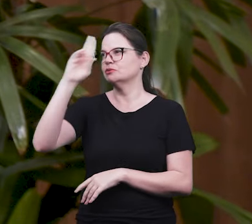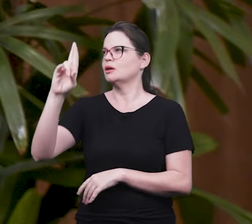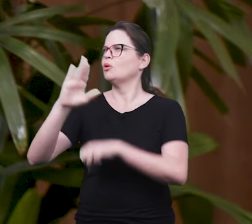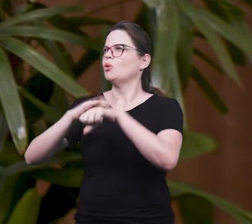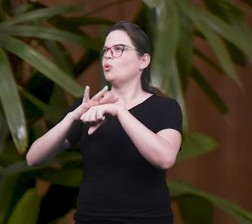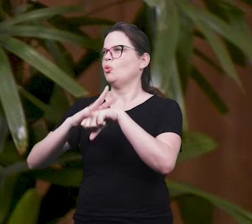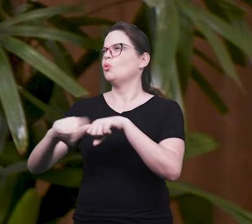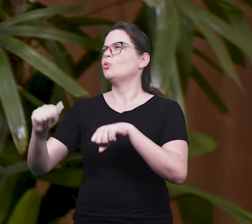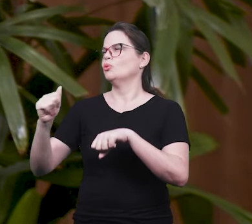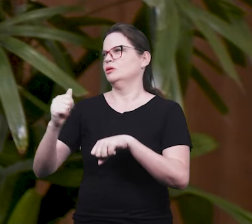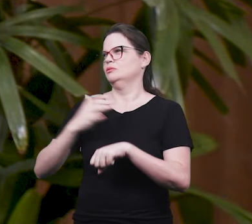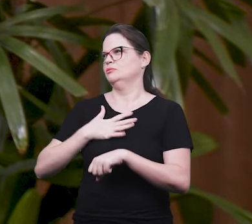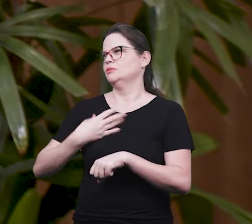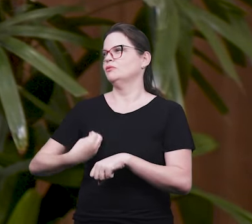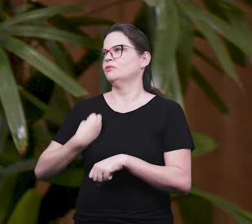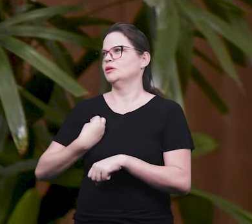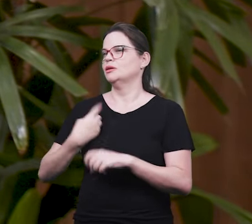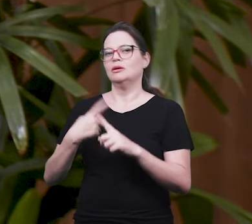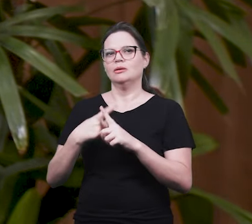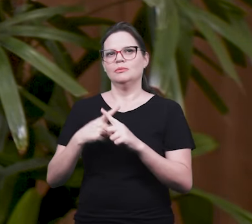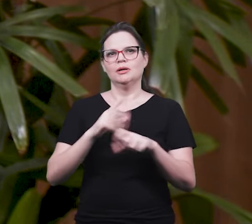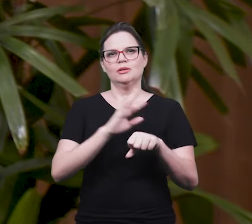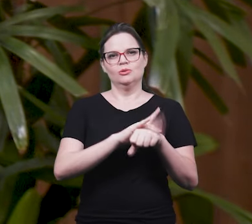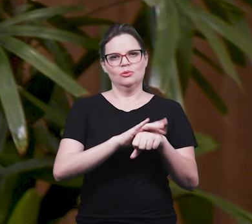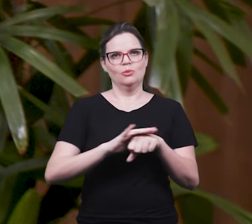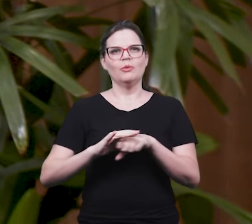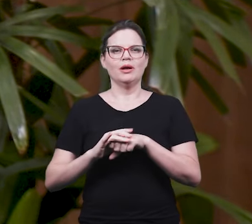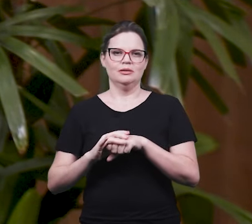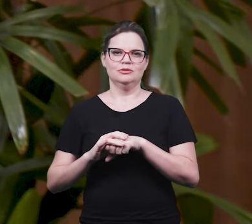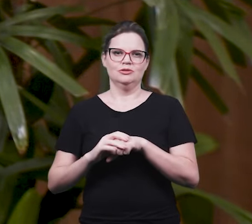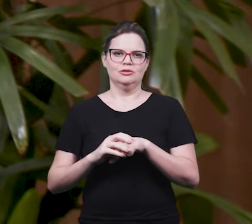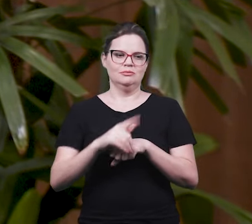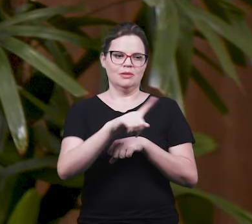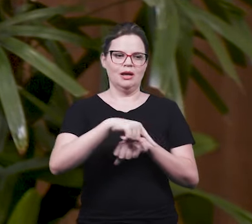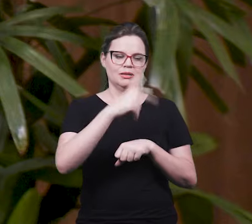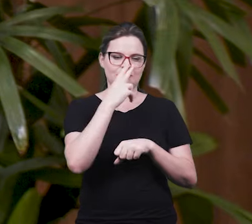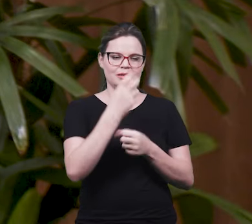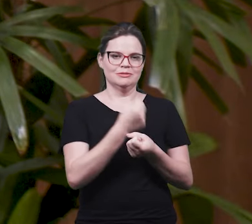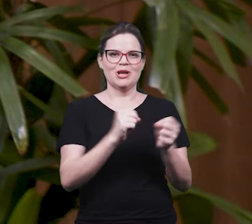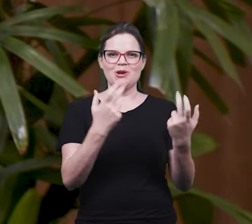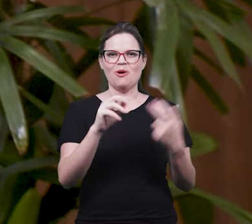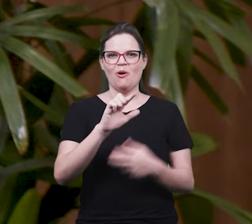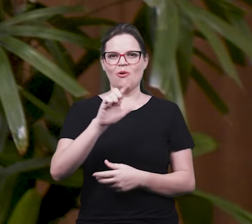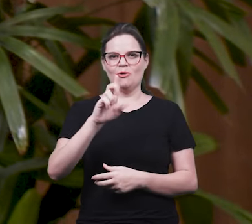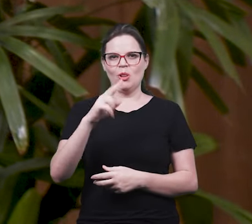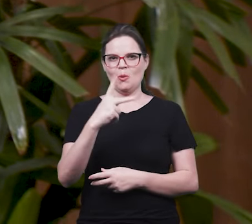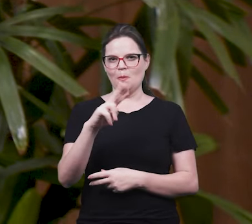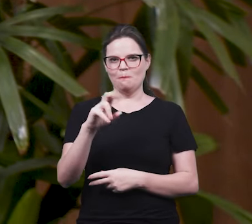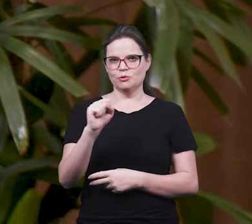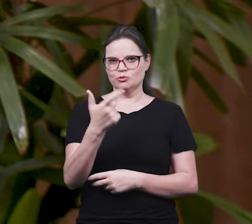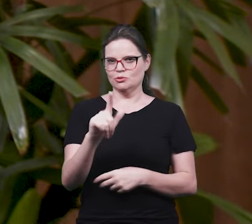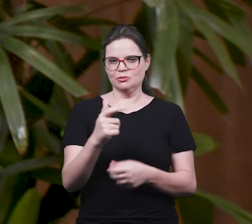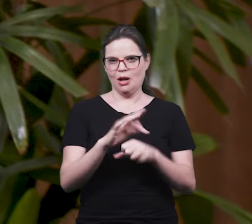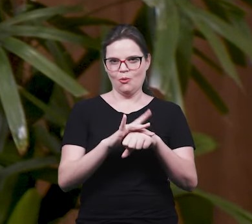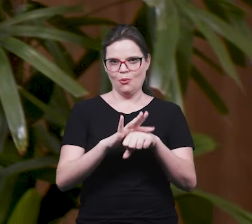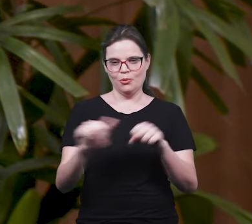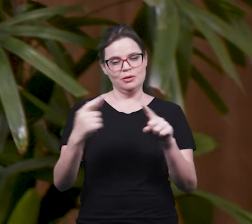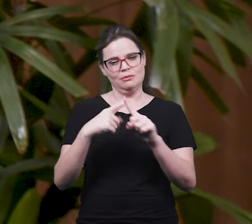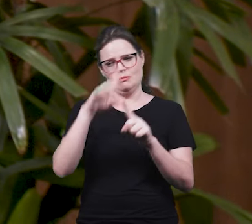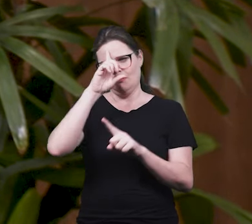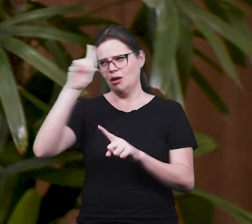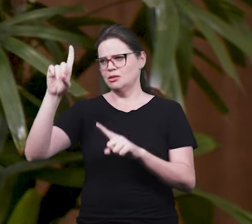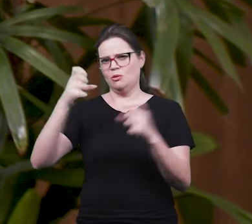de cura, pois assim como doenças, né, para os homens não existe cura, mas nós sabemos que para Deus Ele pode